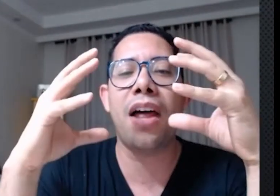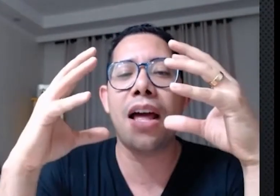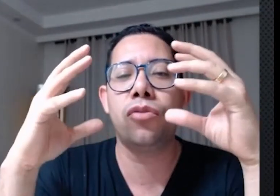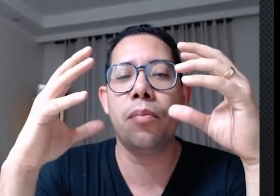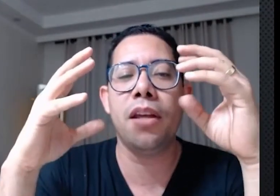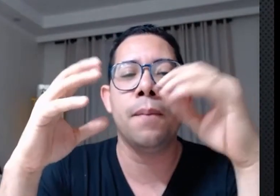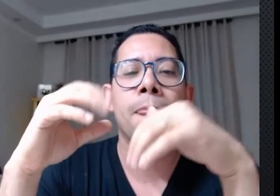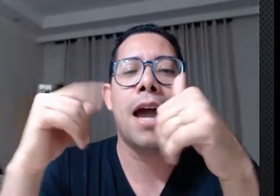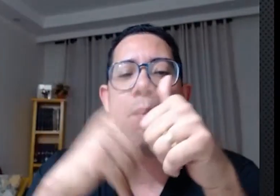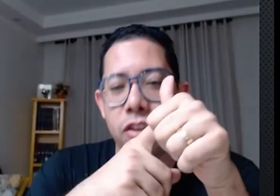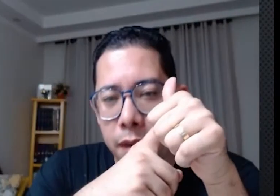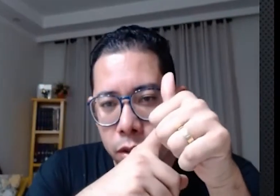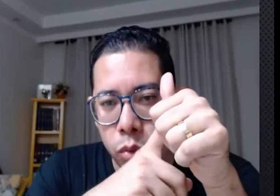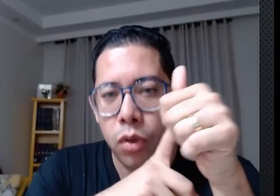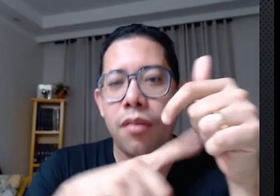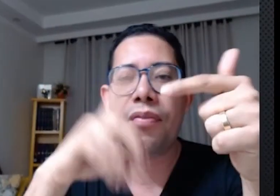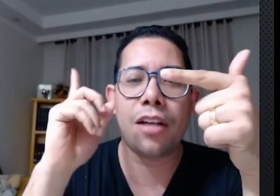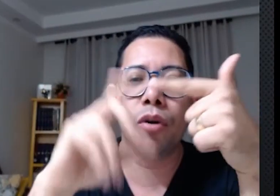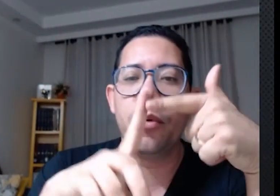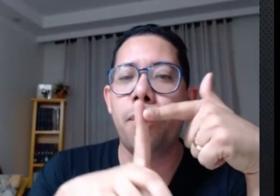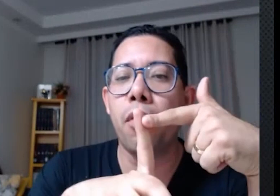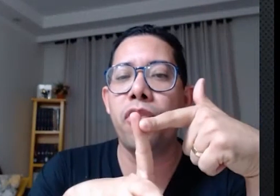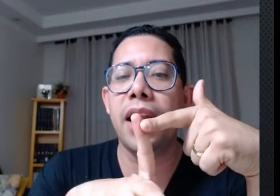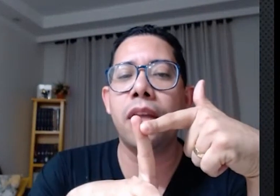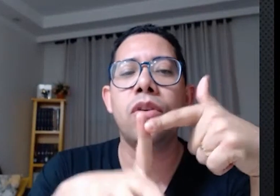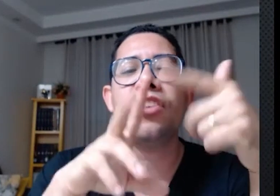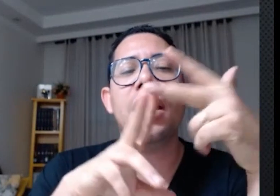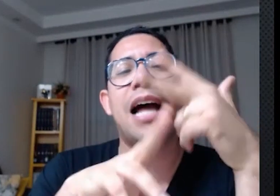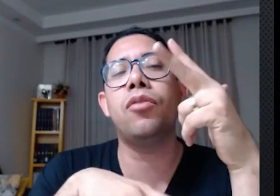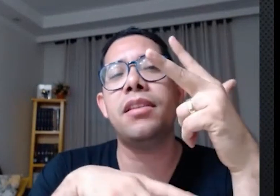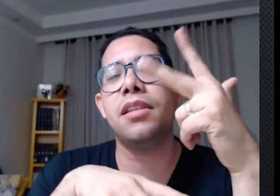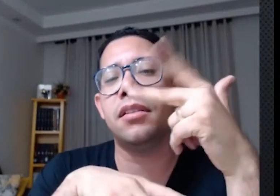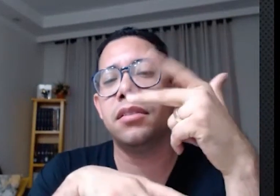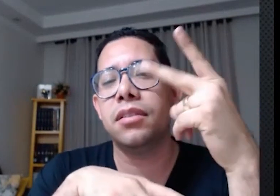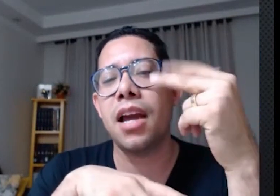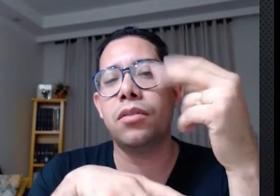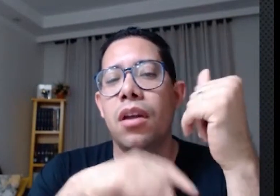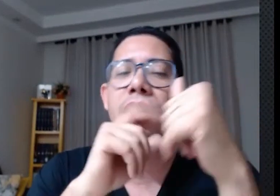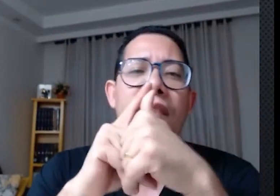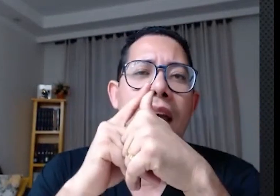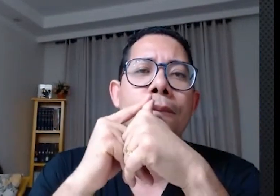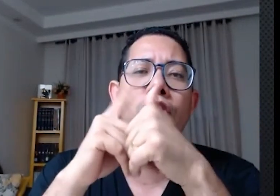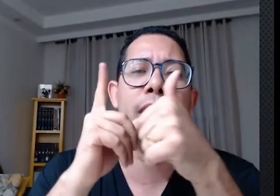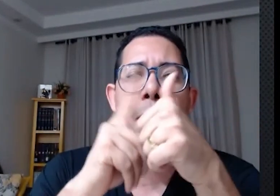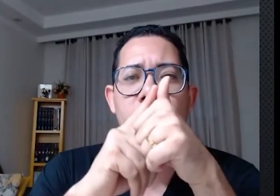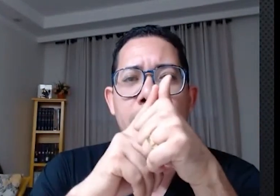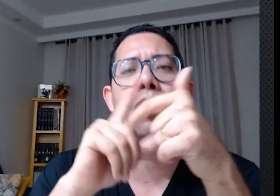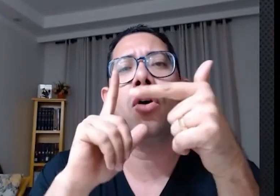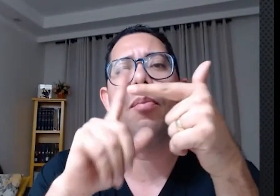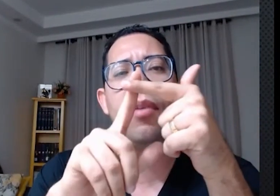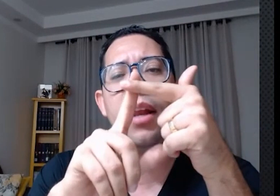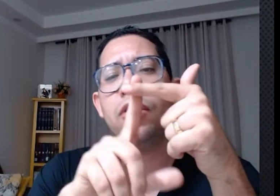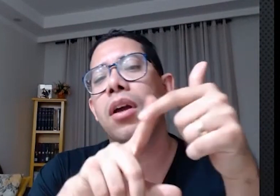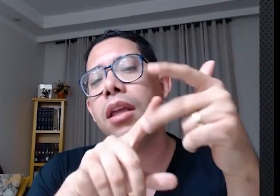vão falar sobre arrependimento, vai falar sobre o povo eleito e a chegada do Messias, certo? Vai falar sobre